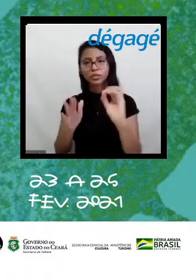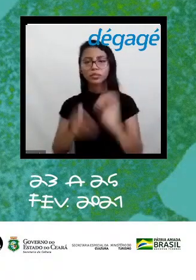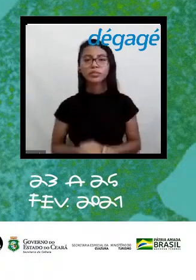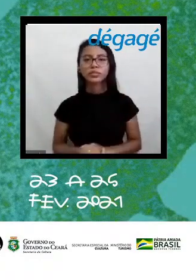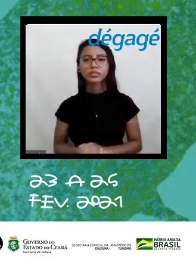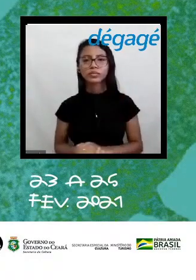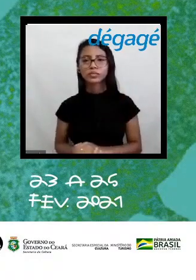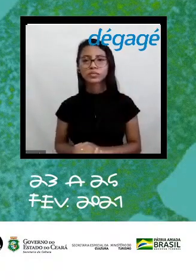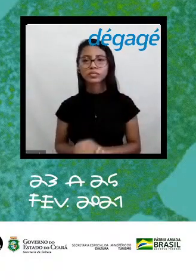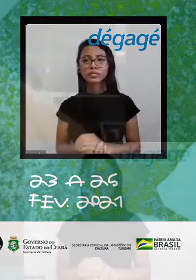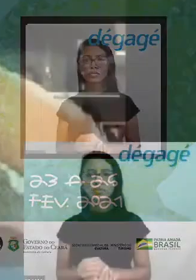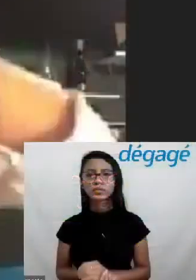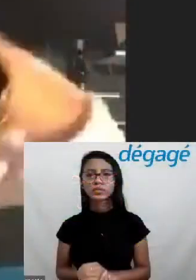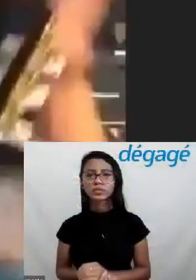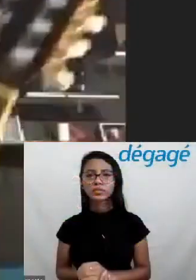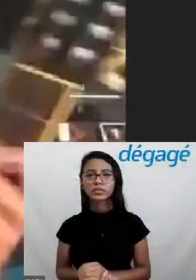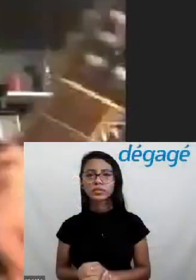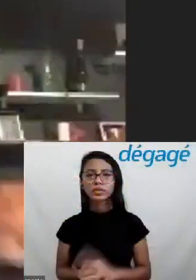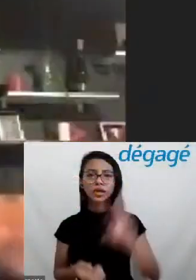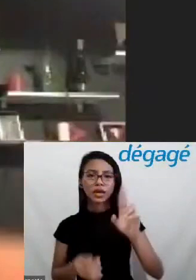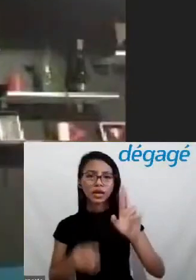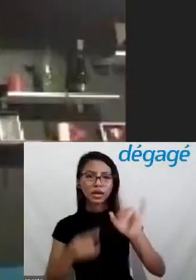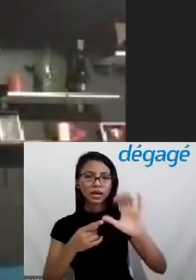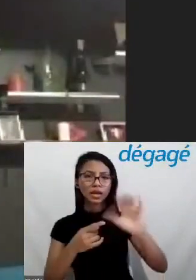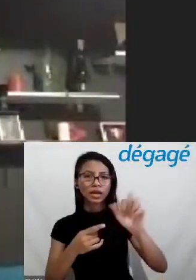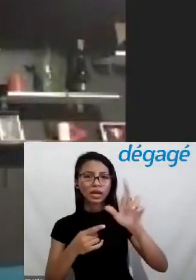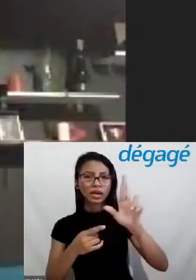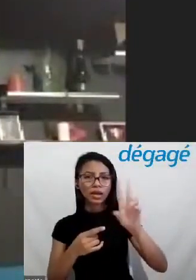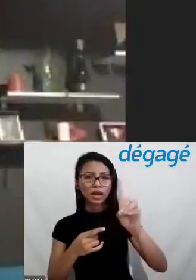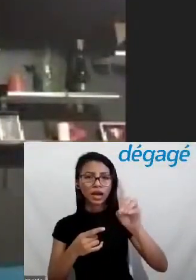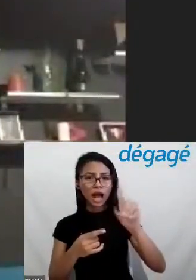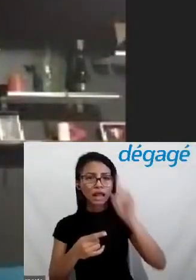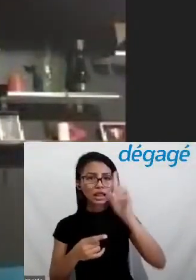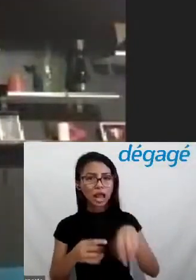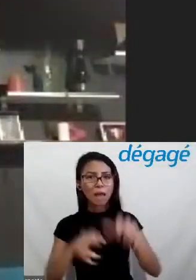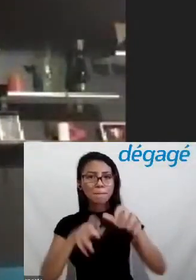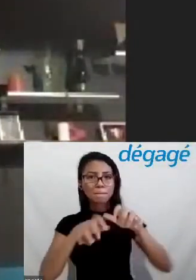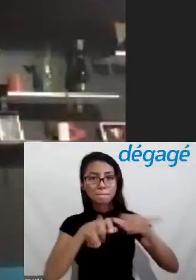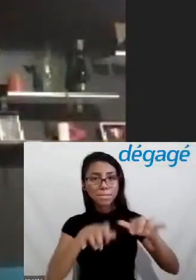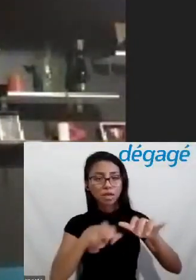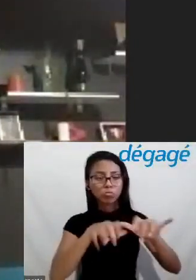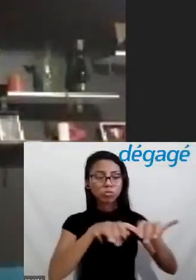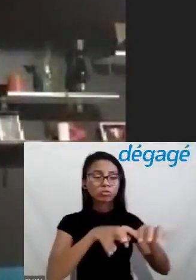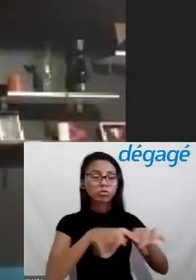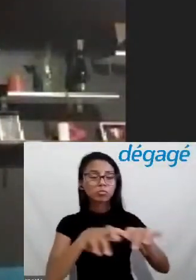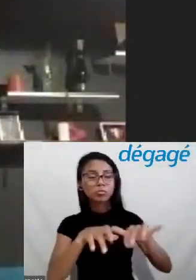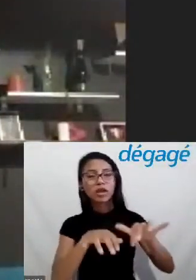Ricardo Bezerra, grande pianista e compositor cearense.